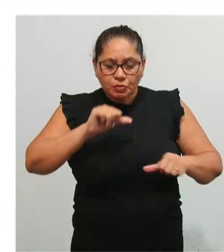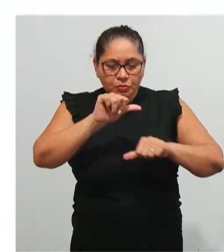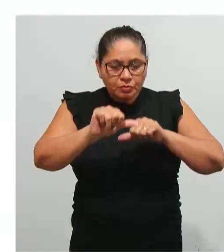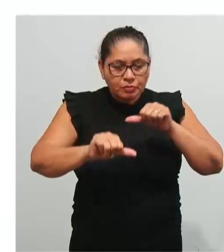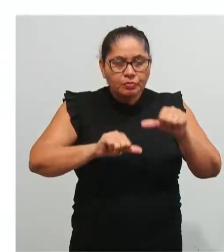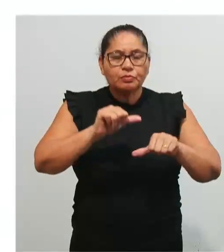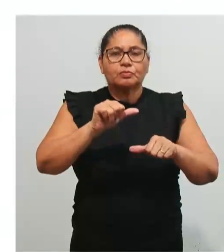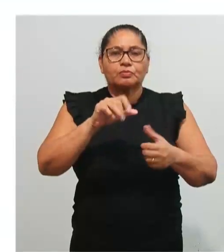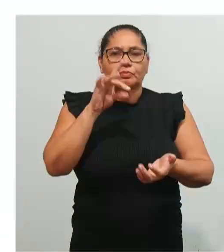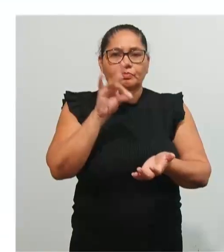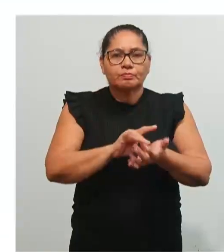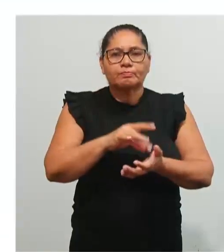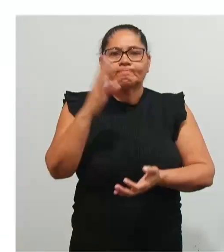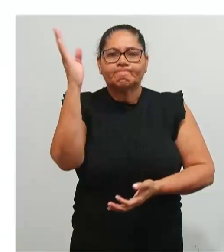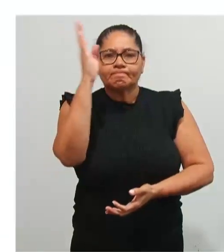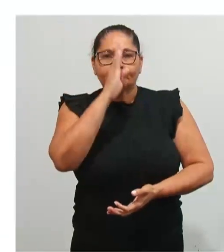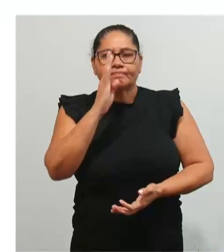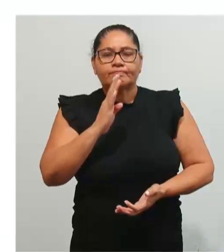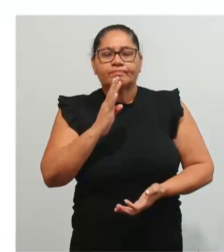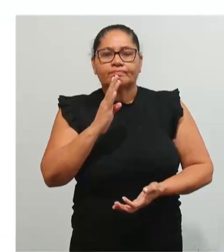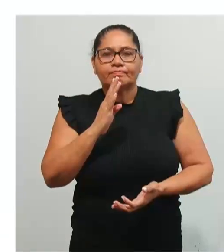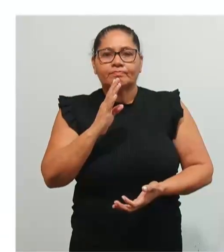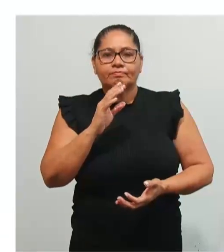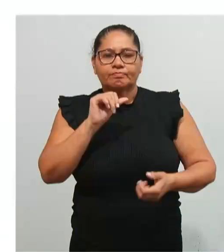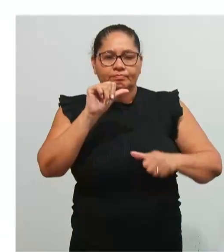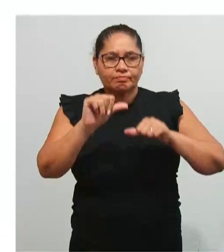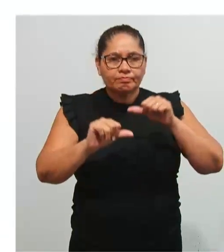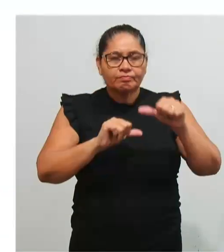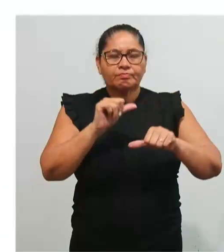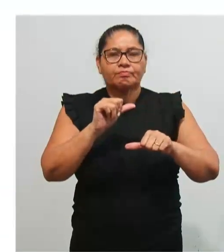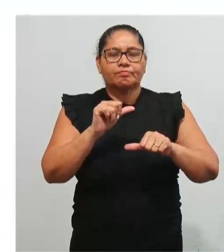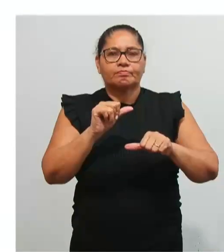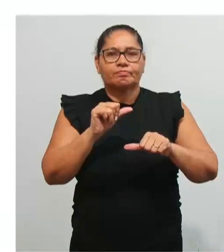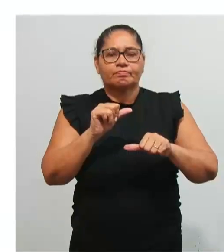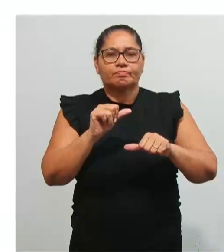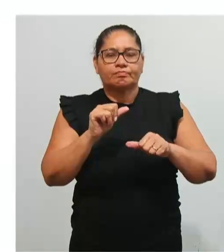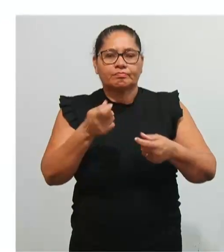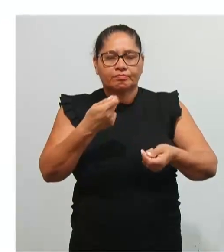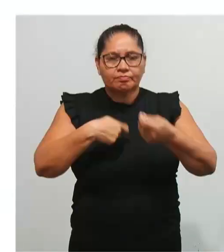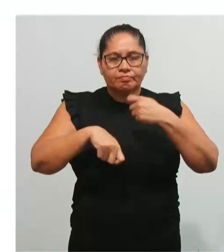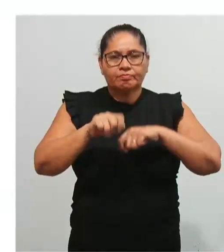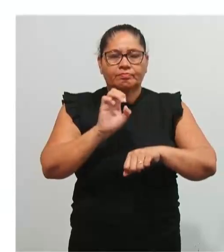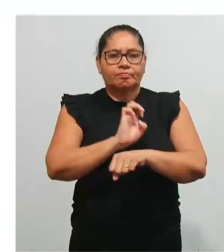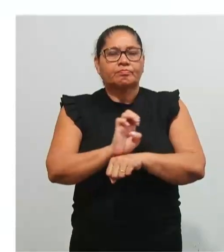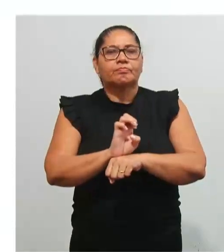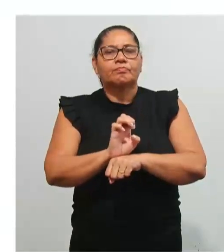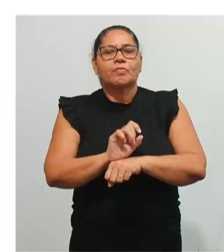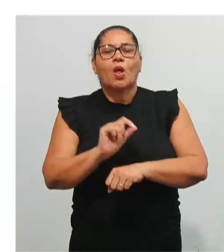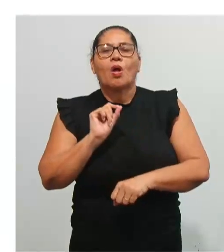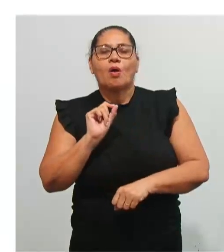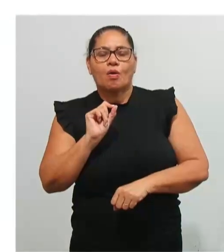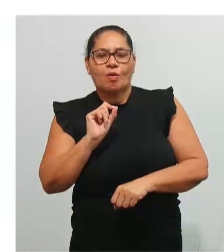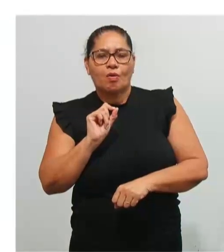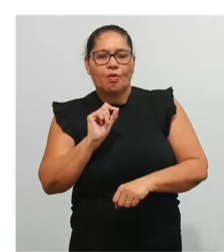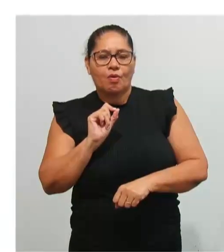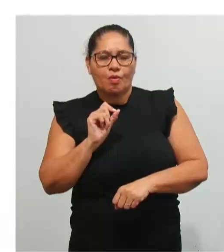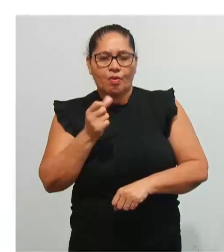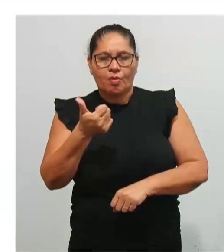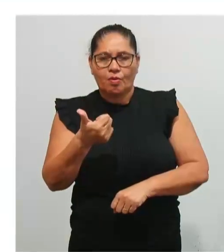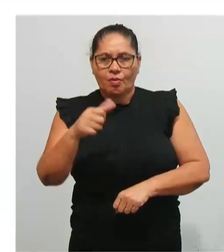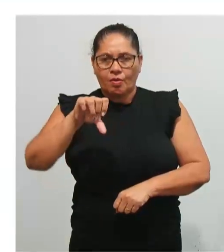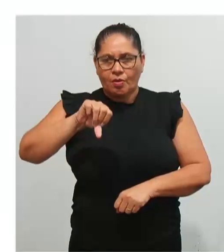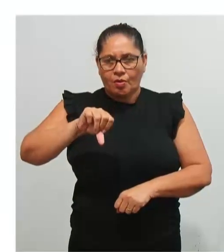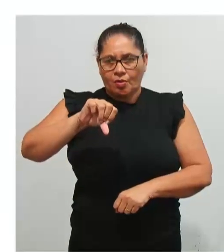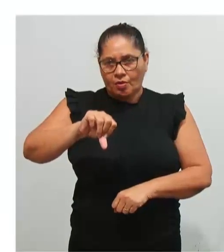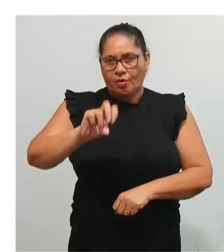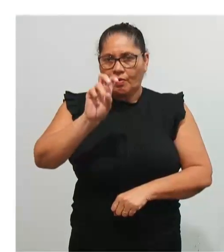muito a realidade do Brasil, que é a reforma administrativa do aparelho do Estado, reforma essa, data de